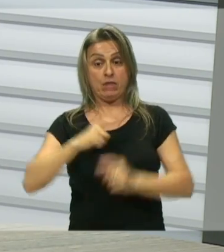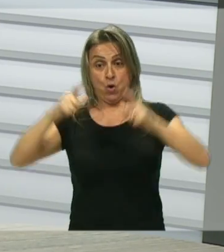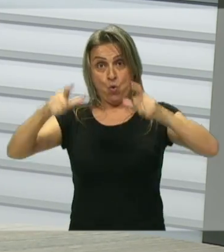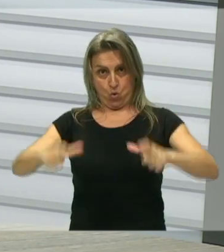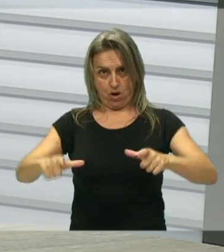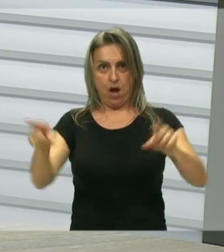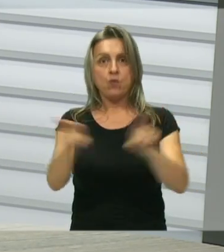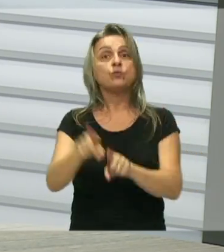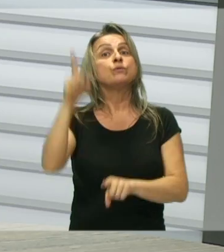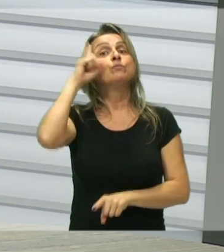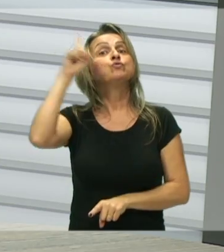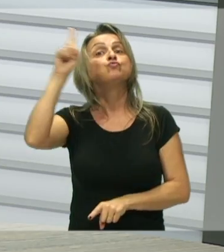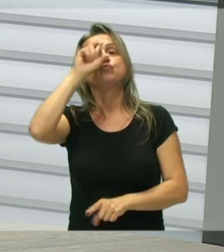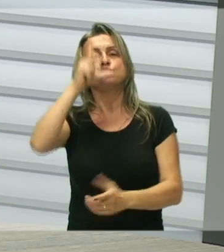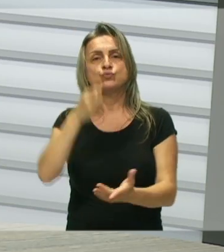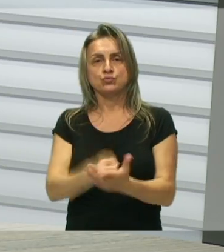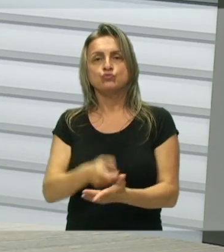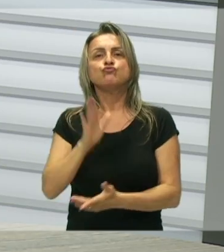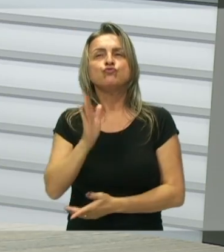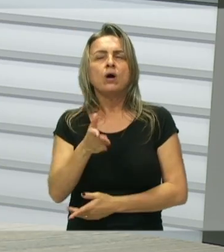definidos. Vai ser no dia